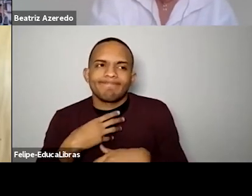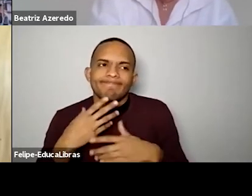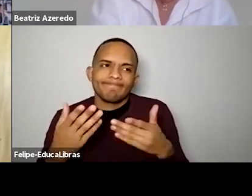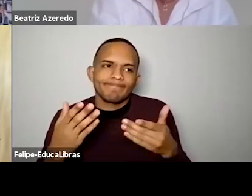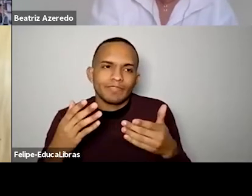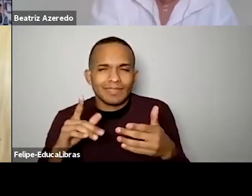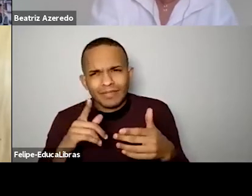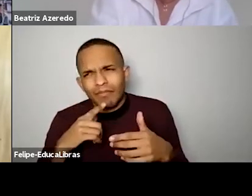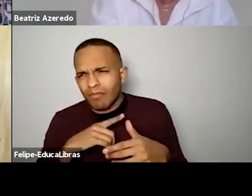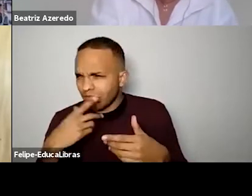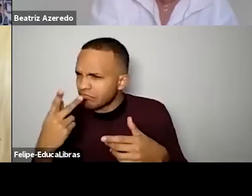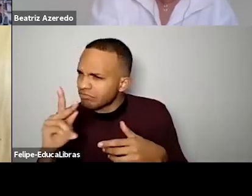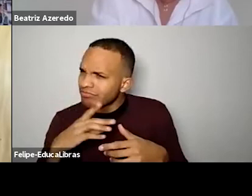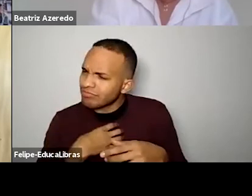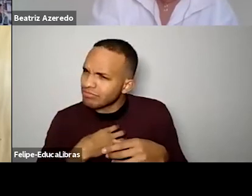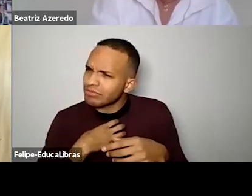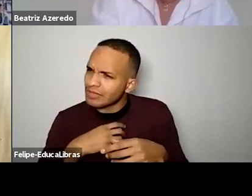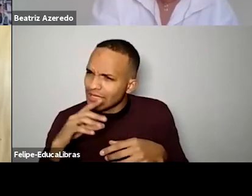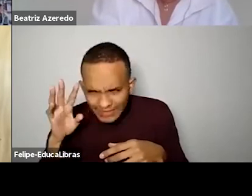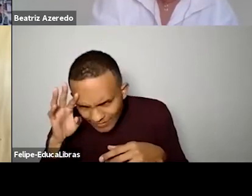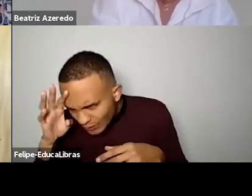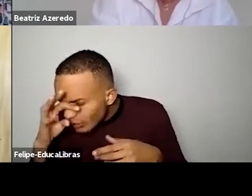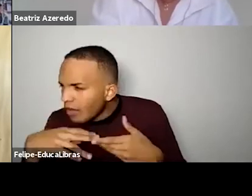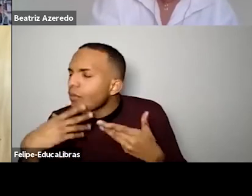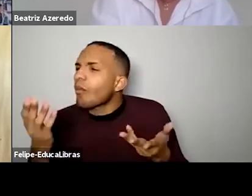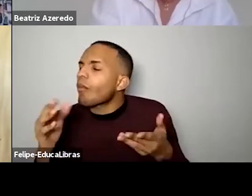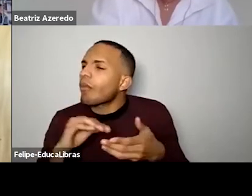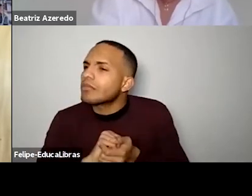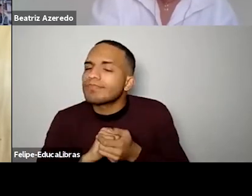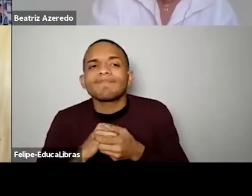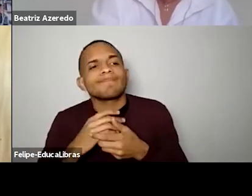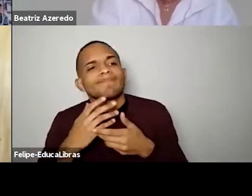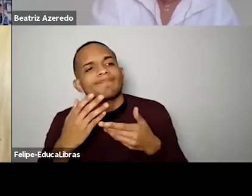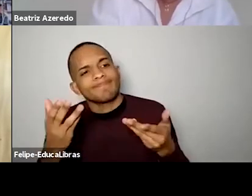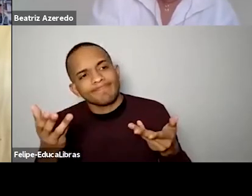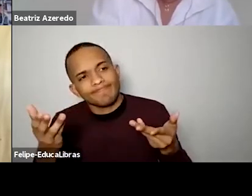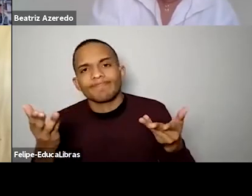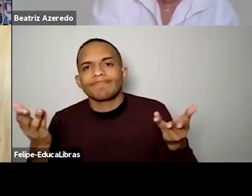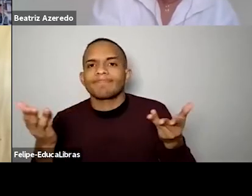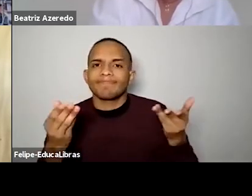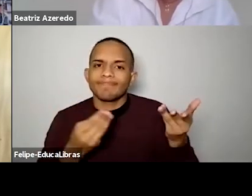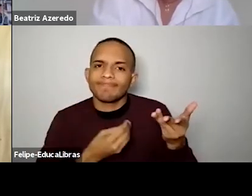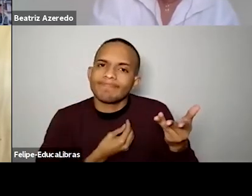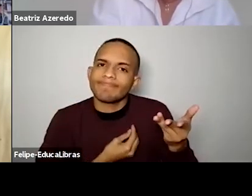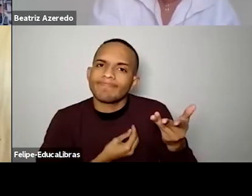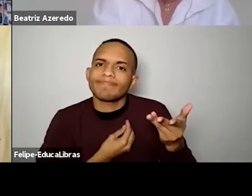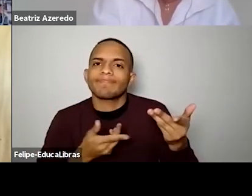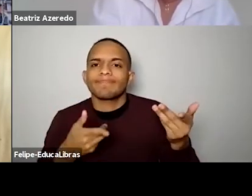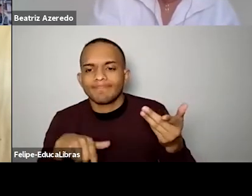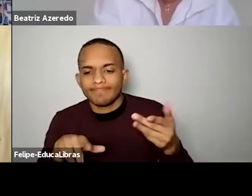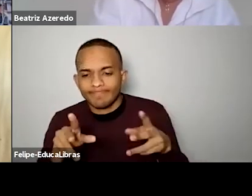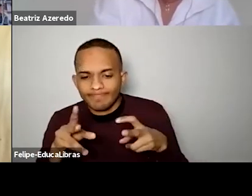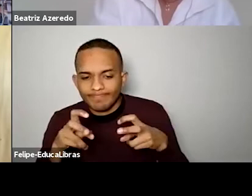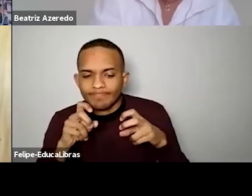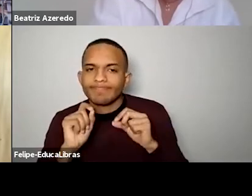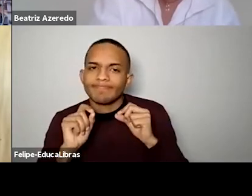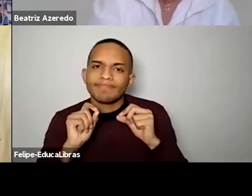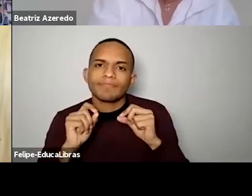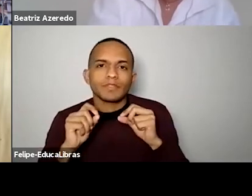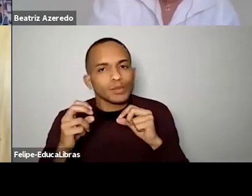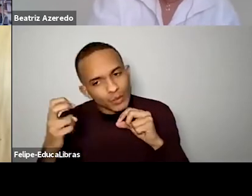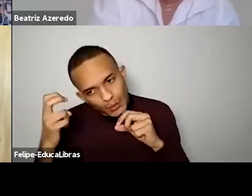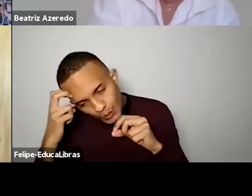alguma diferença nesse sentido? Acho que nesse momento a gente consegue perceber uma cultura de